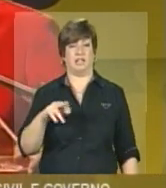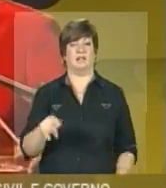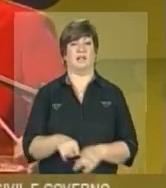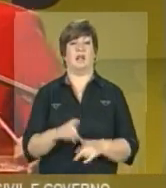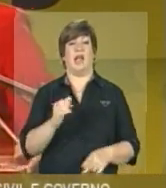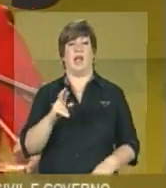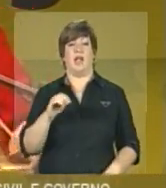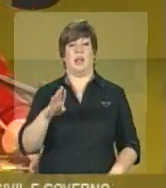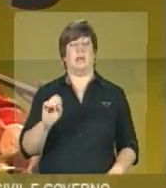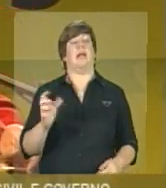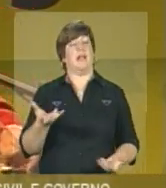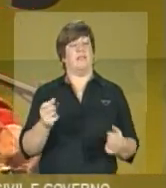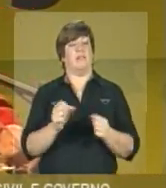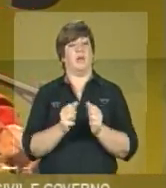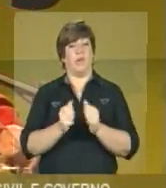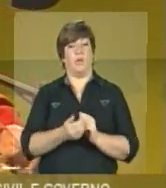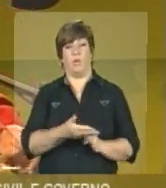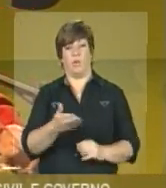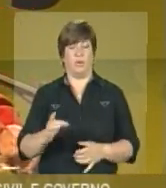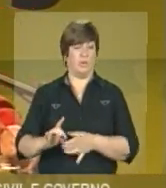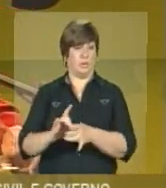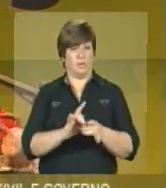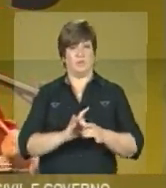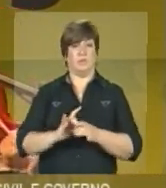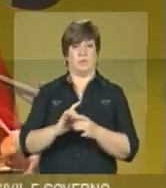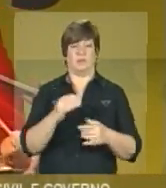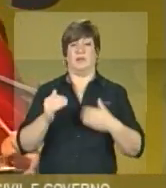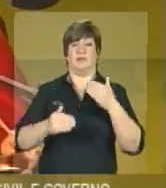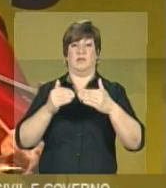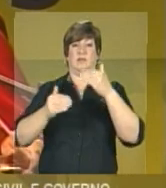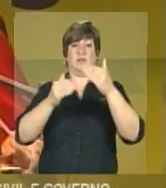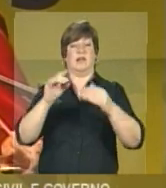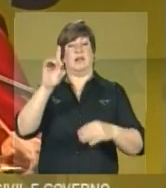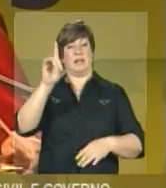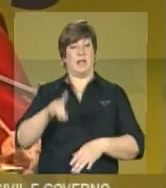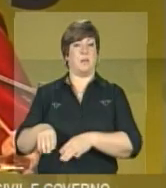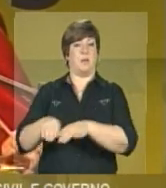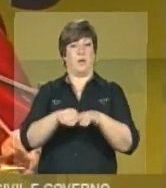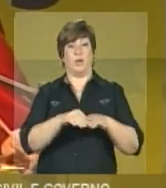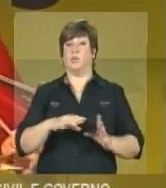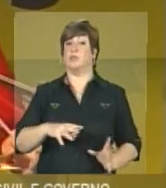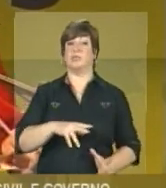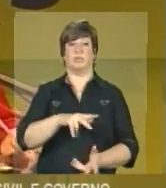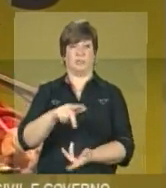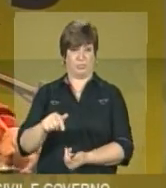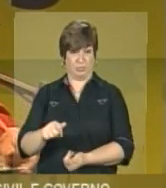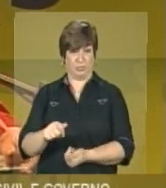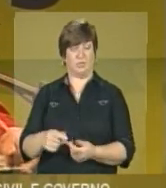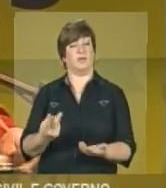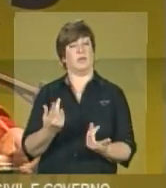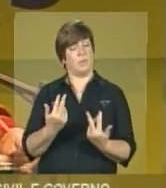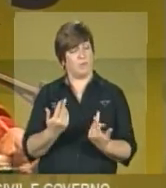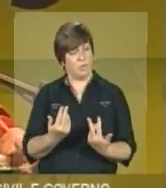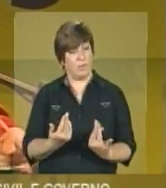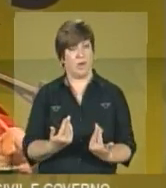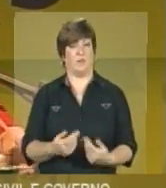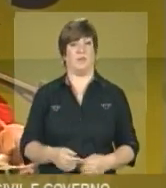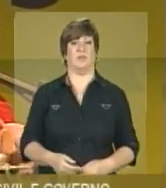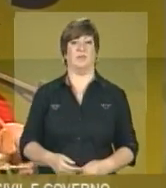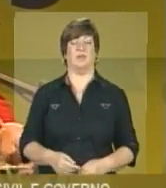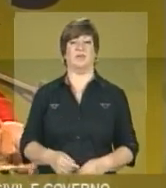com eles um polo de desenvolvimento e de democracia no mundo. Da mesma